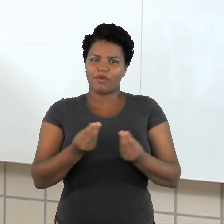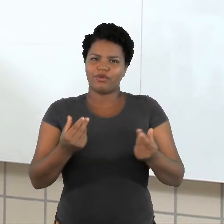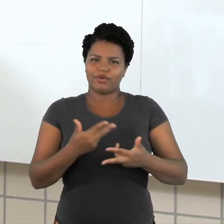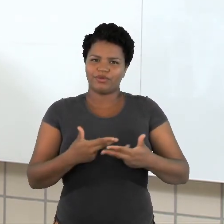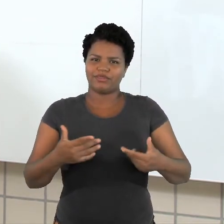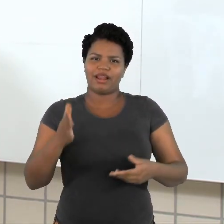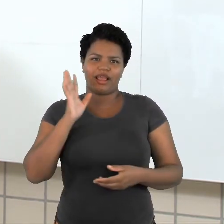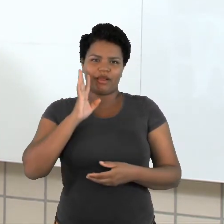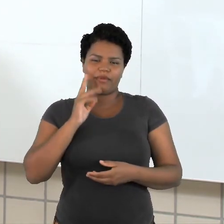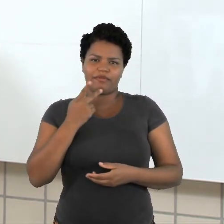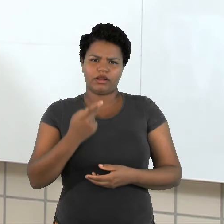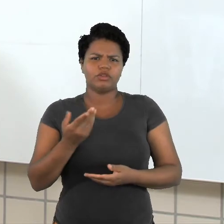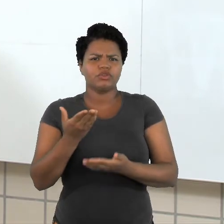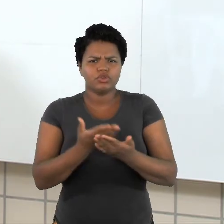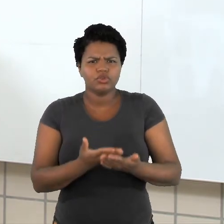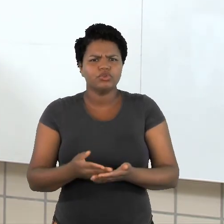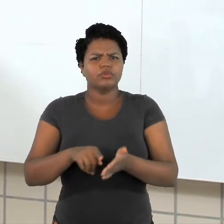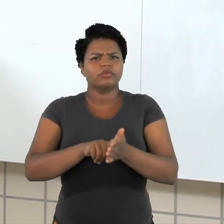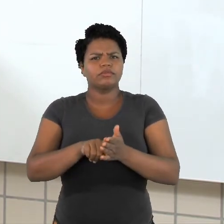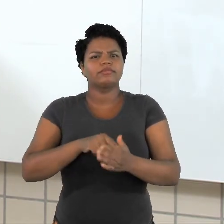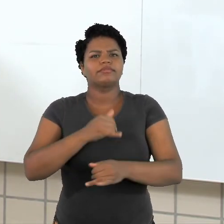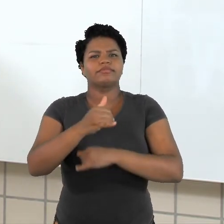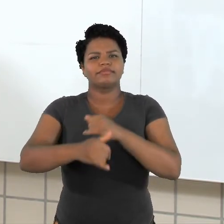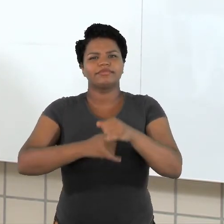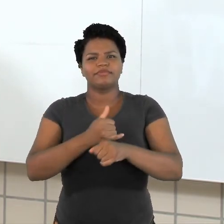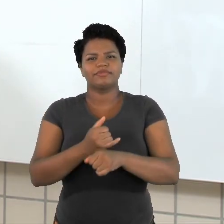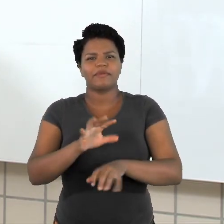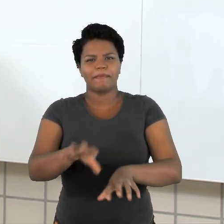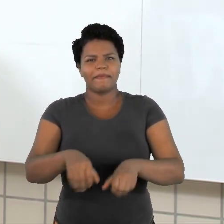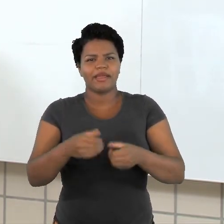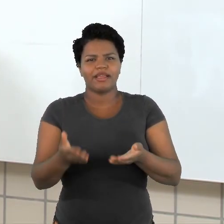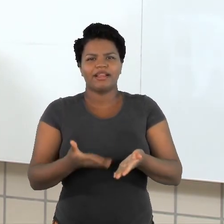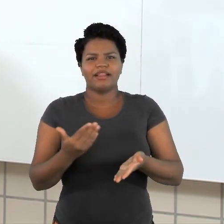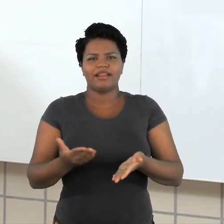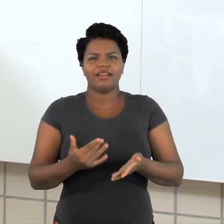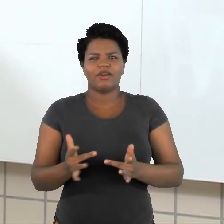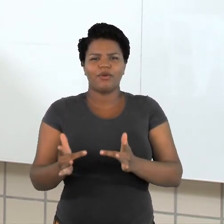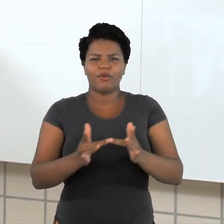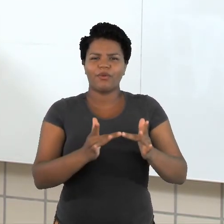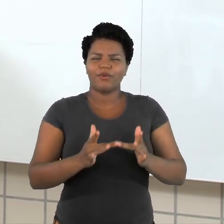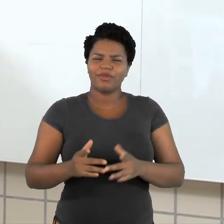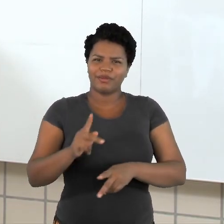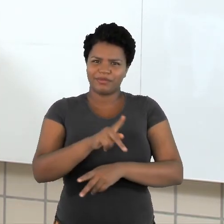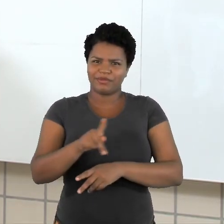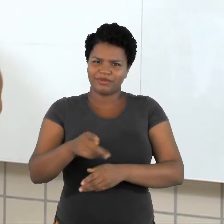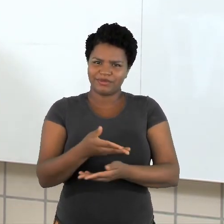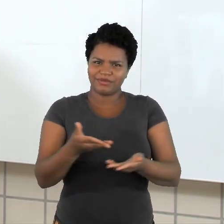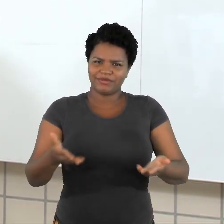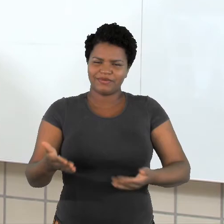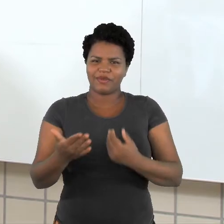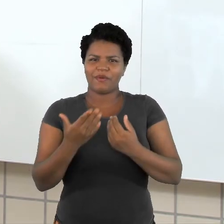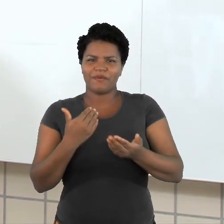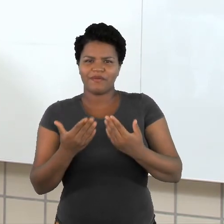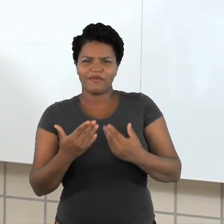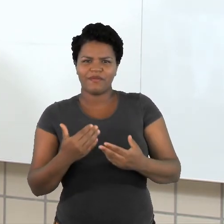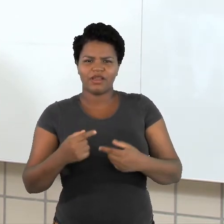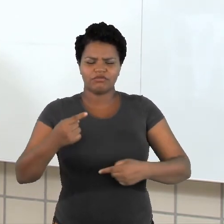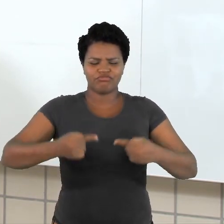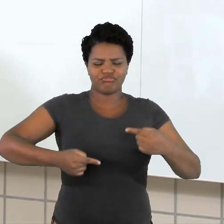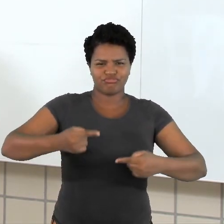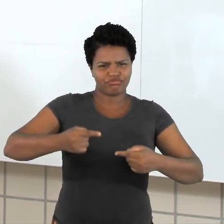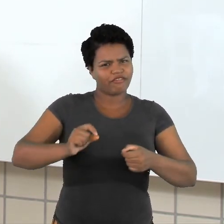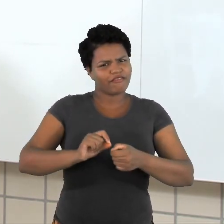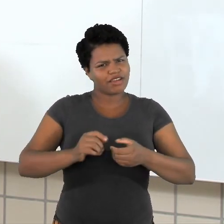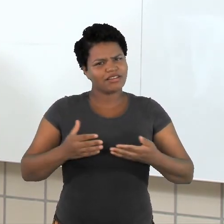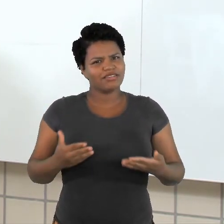estudem, pesquisem na internet, busque no seu livro, entre em contato com os seus professores, converse, faça debates, ok?